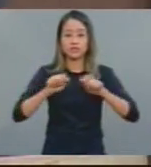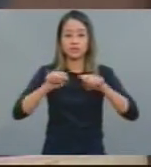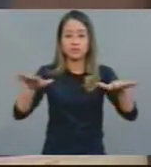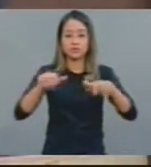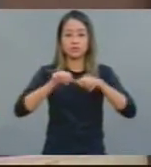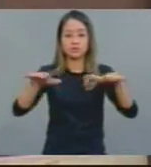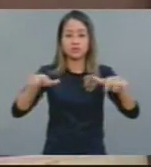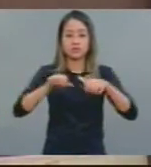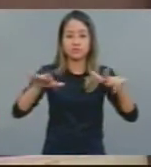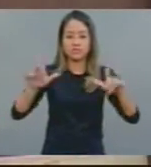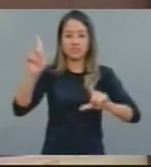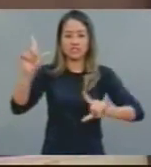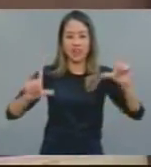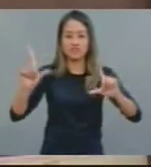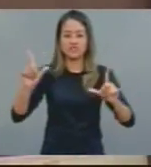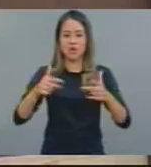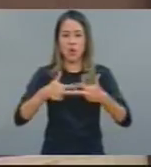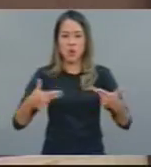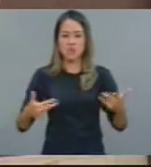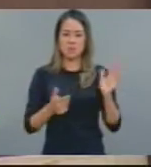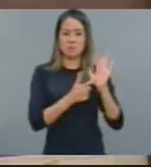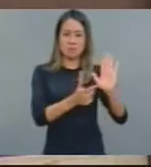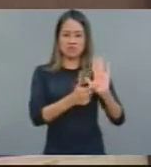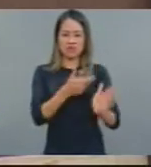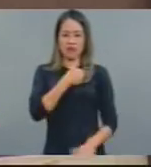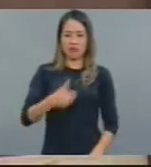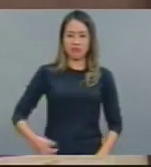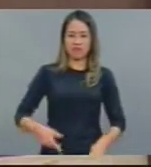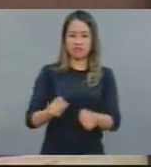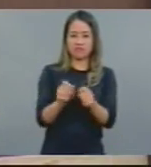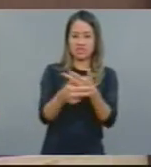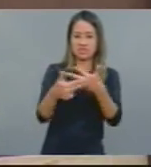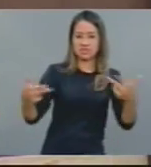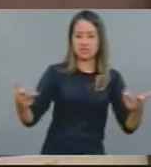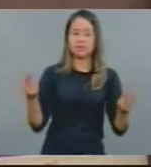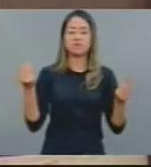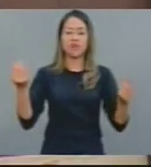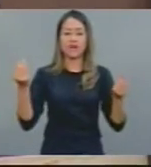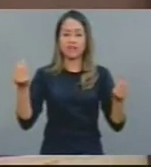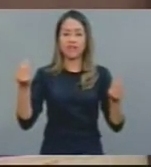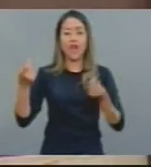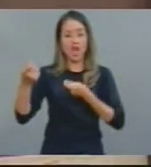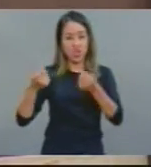a Previdência corresponde a 10% da